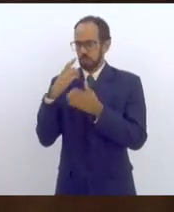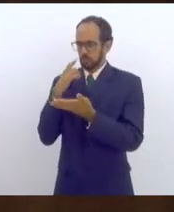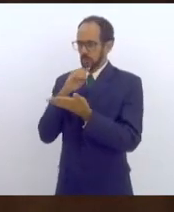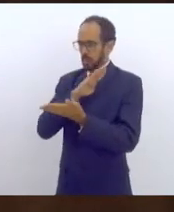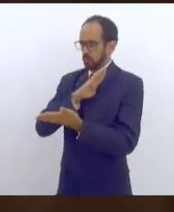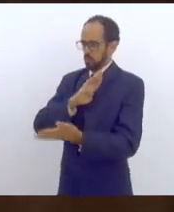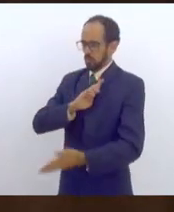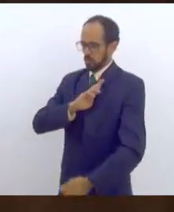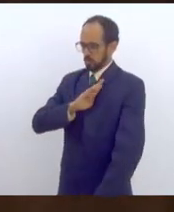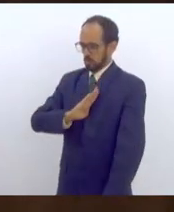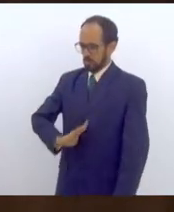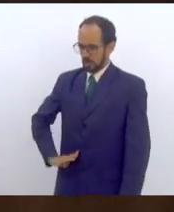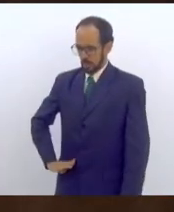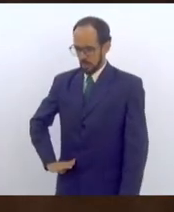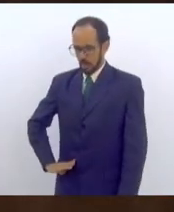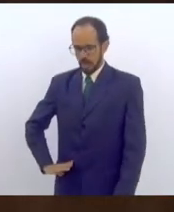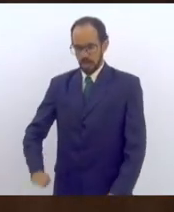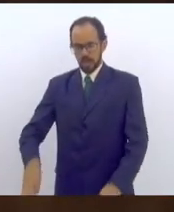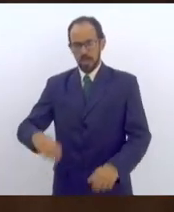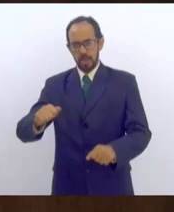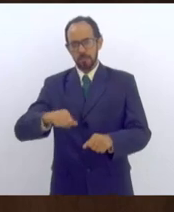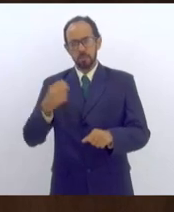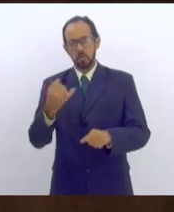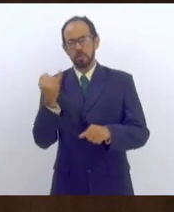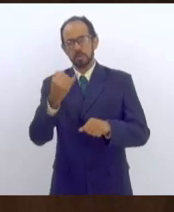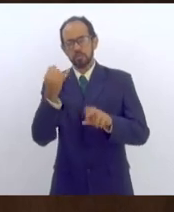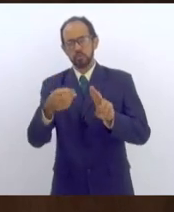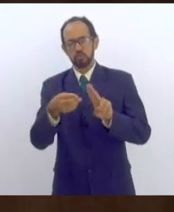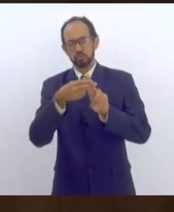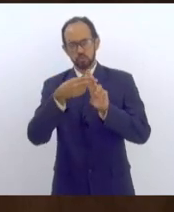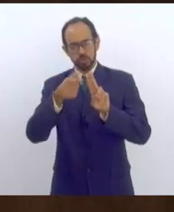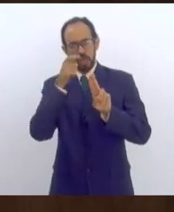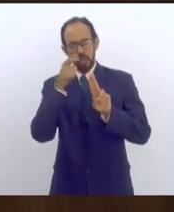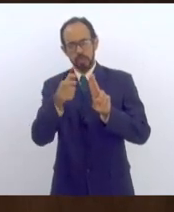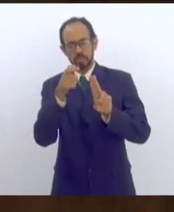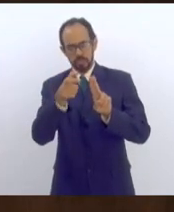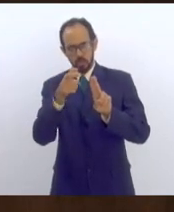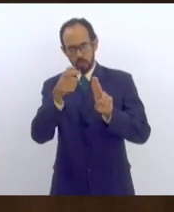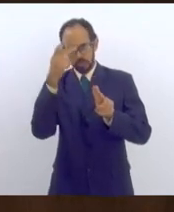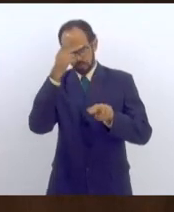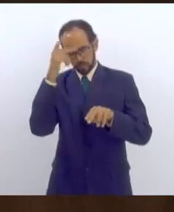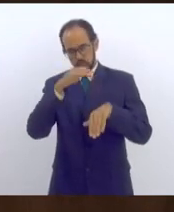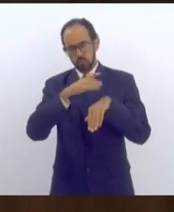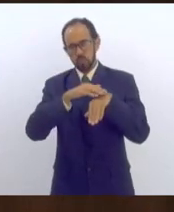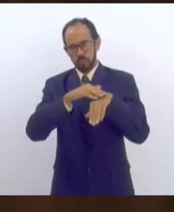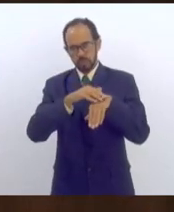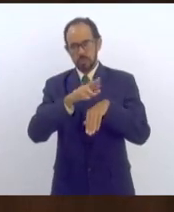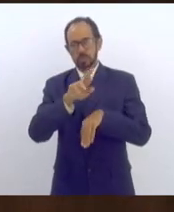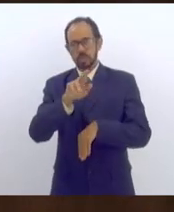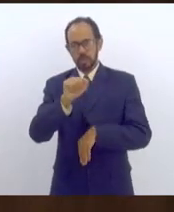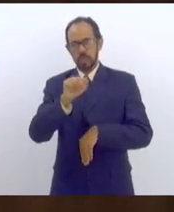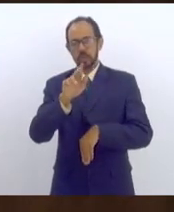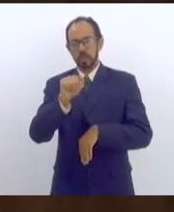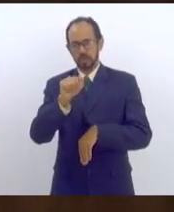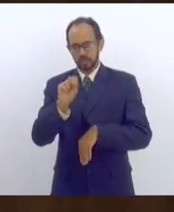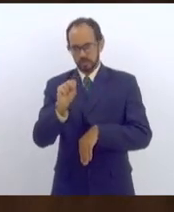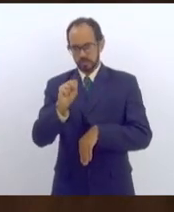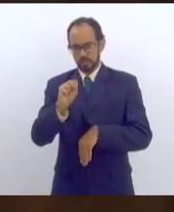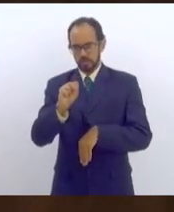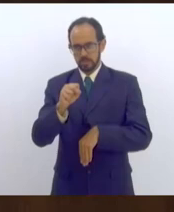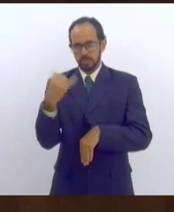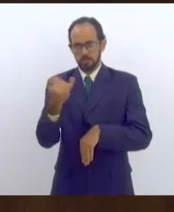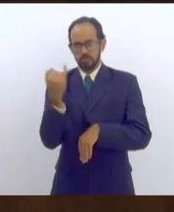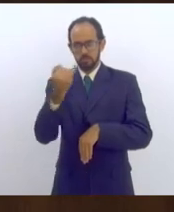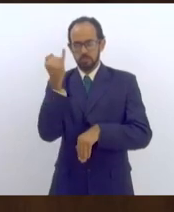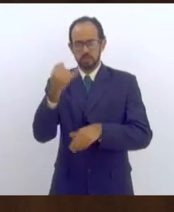presidente, dê atenção às pessoas com doenças raras. É preciso que as incluam os tratamentos dessas pessoas dentro